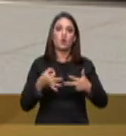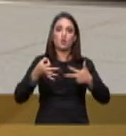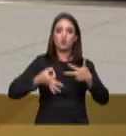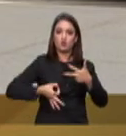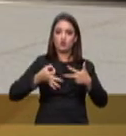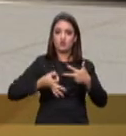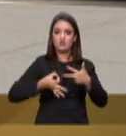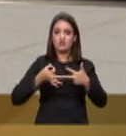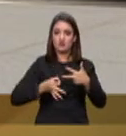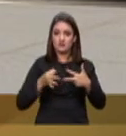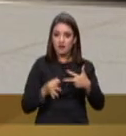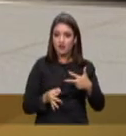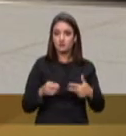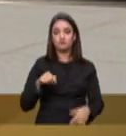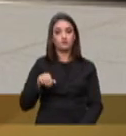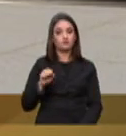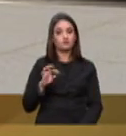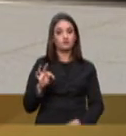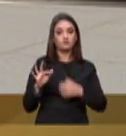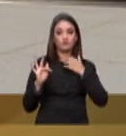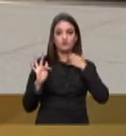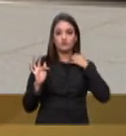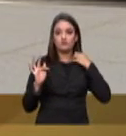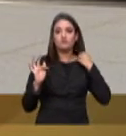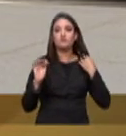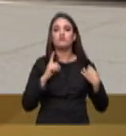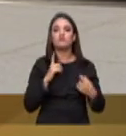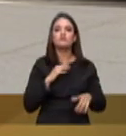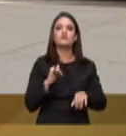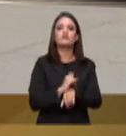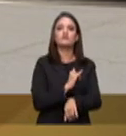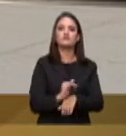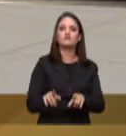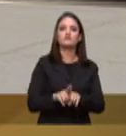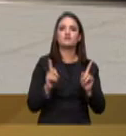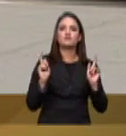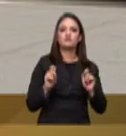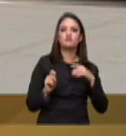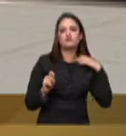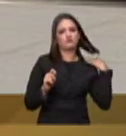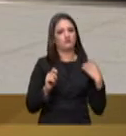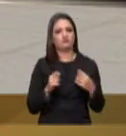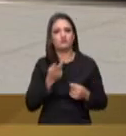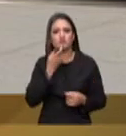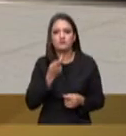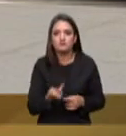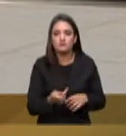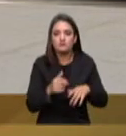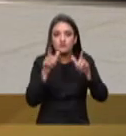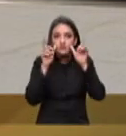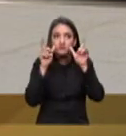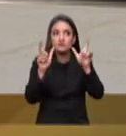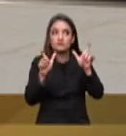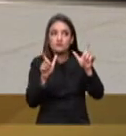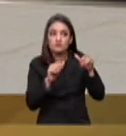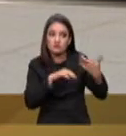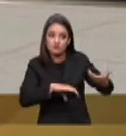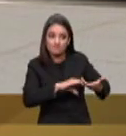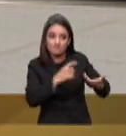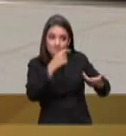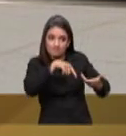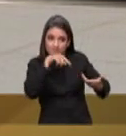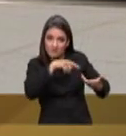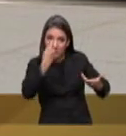Judiciário, este Supremo Tribunal Federal, por sua vez, tem meios para chamar e destacar e chamar a atenção do Parlamento para